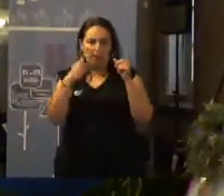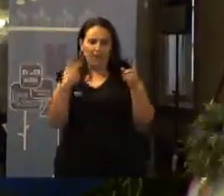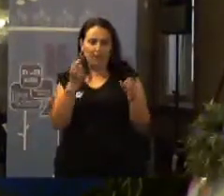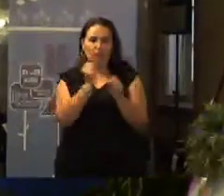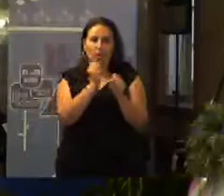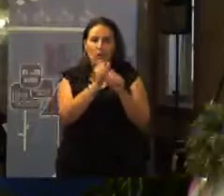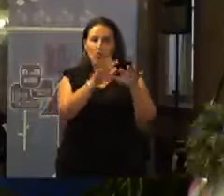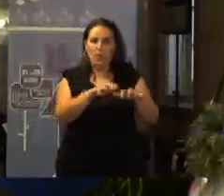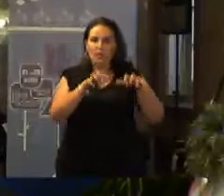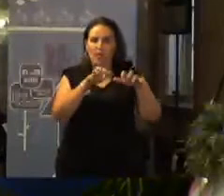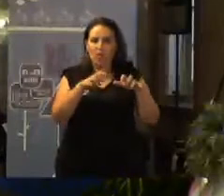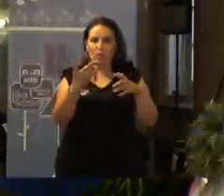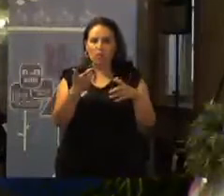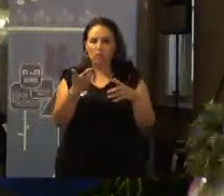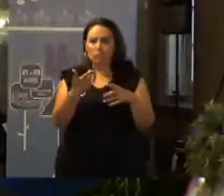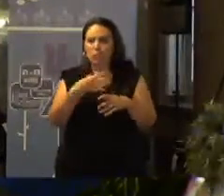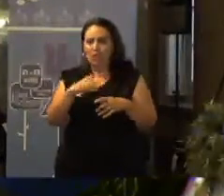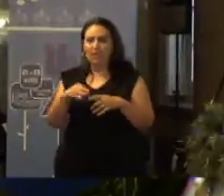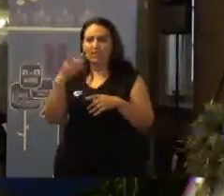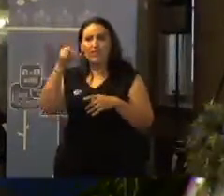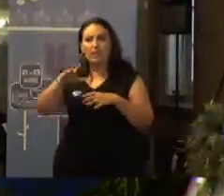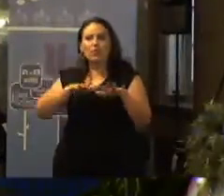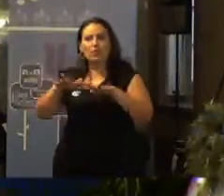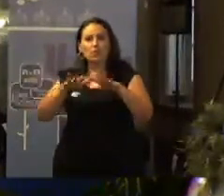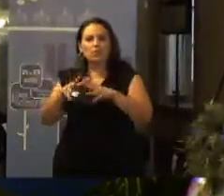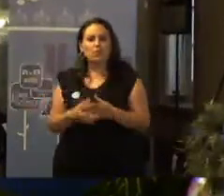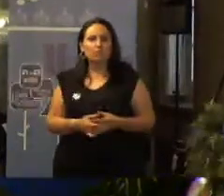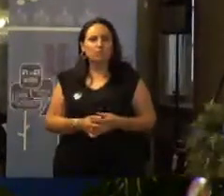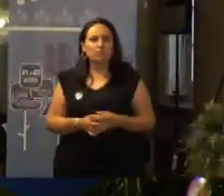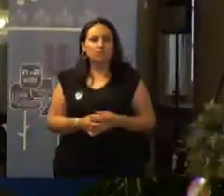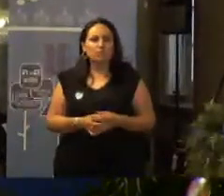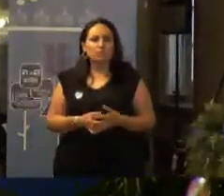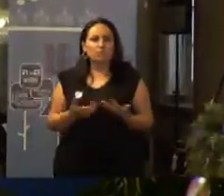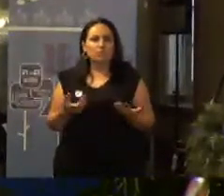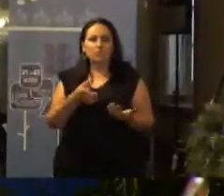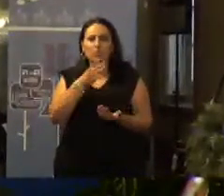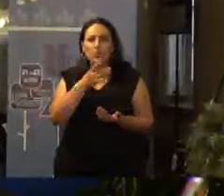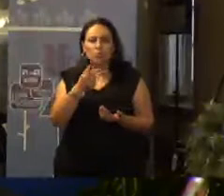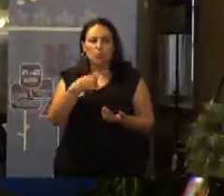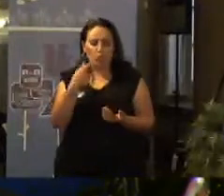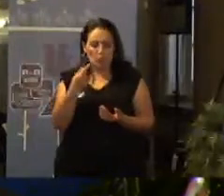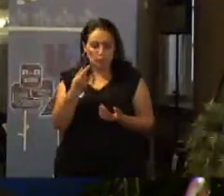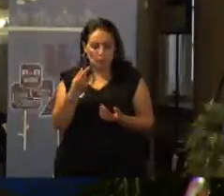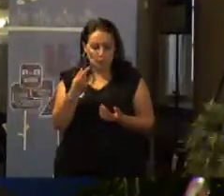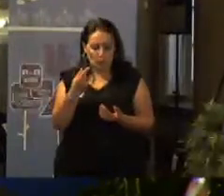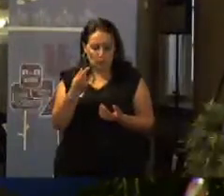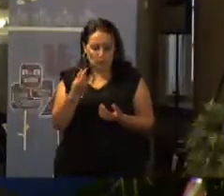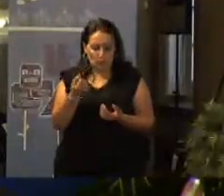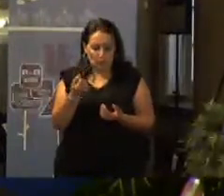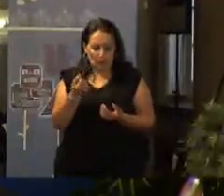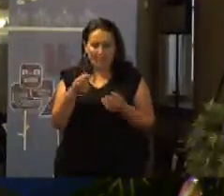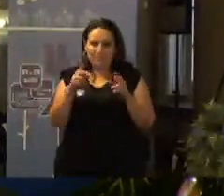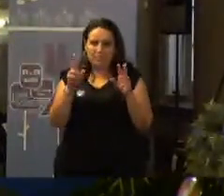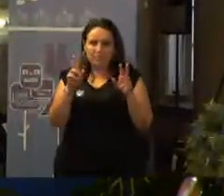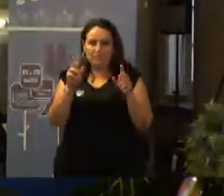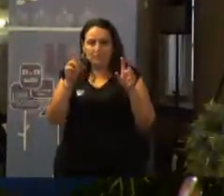a participação não seja considerada no quadro do ativismo. Aqui entra muito do fetichismo e